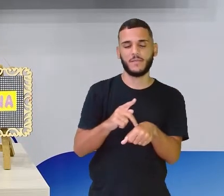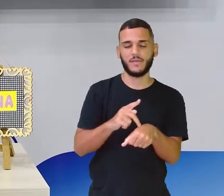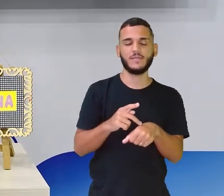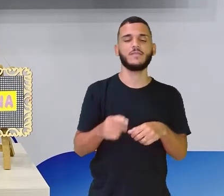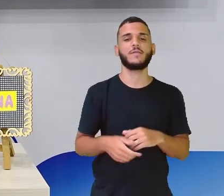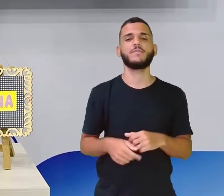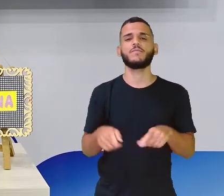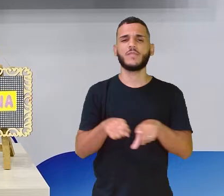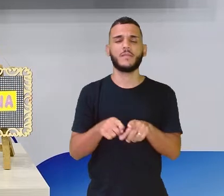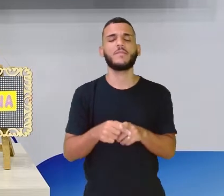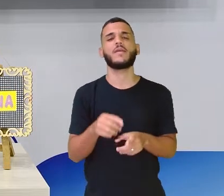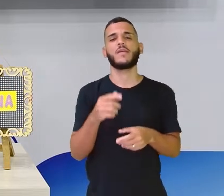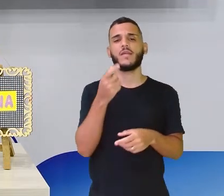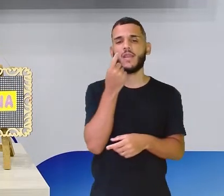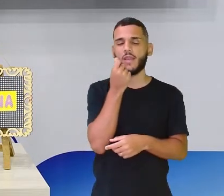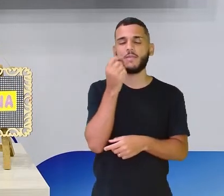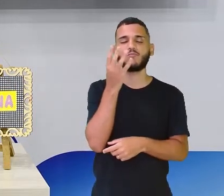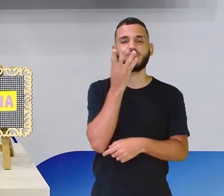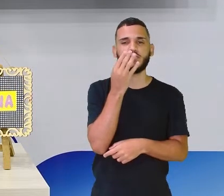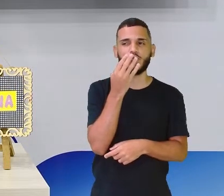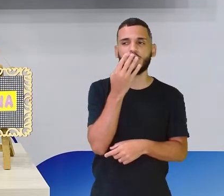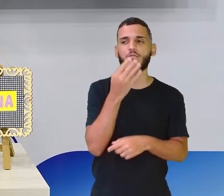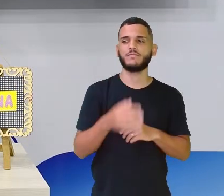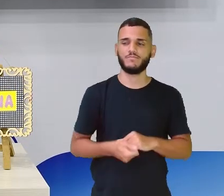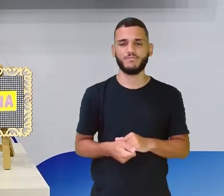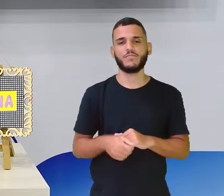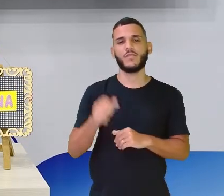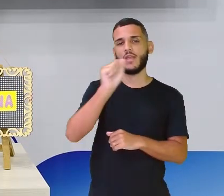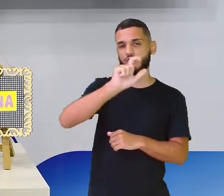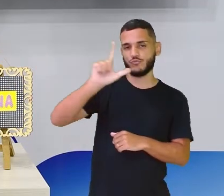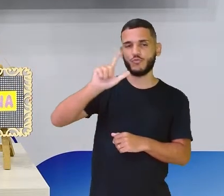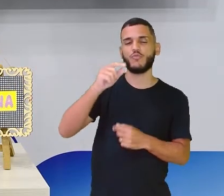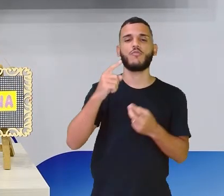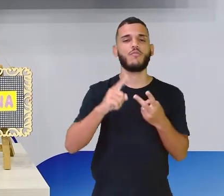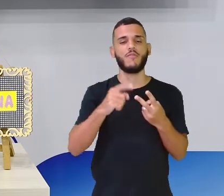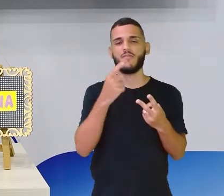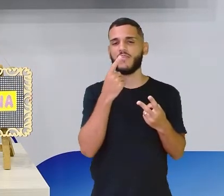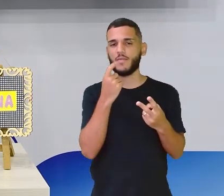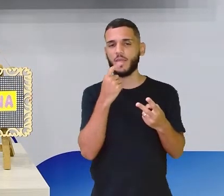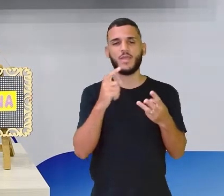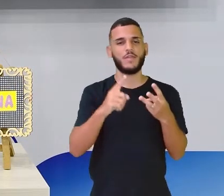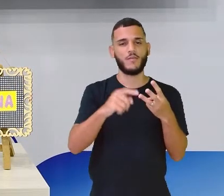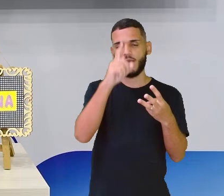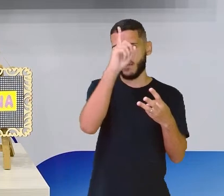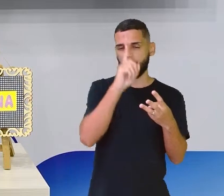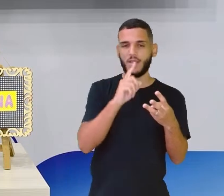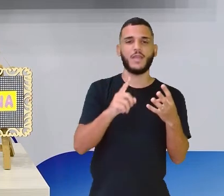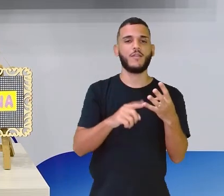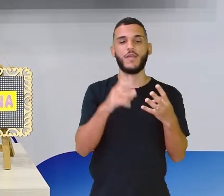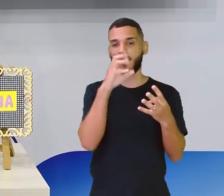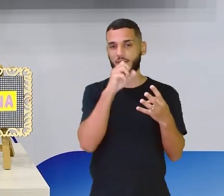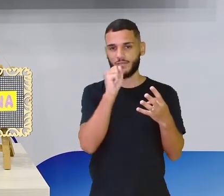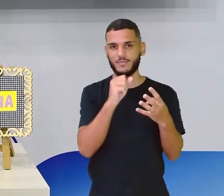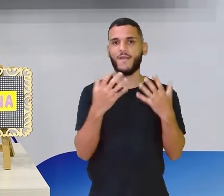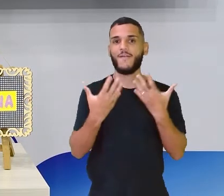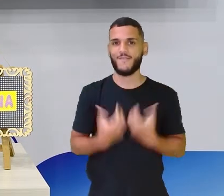e lápis de cor assim de madeira, nessas cores aqui, ó, azul, vermelho, amarelo e laranja.